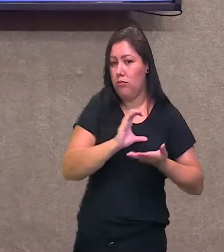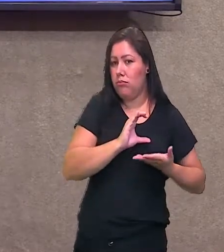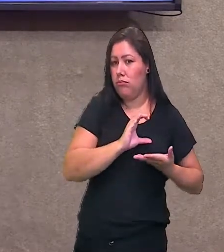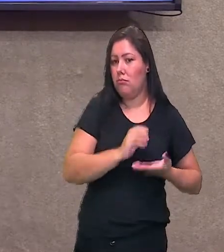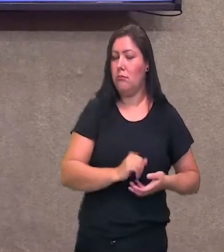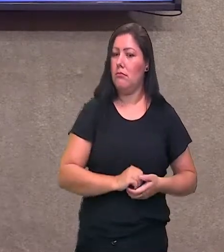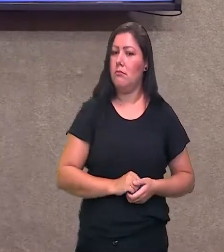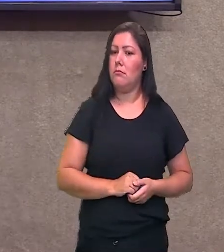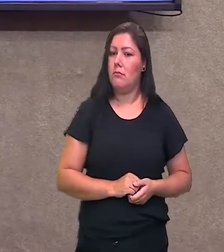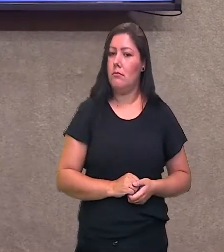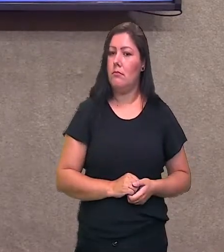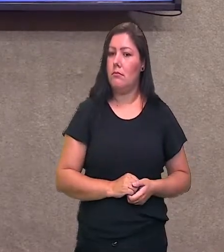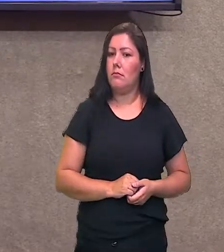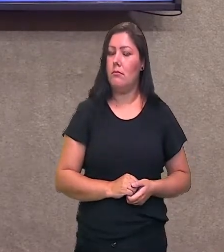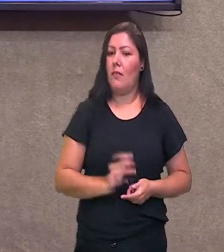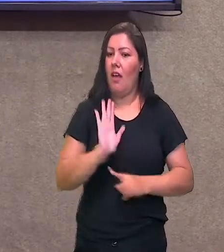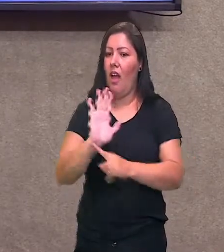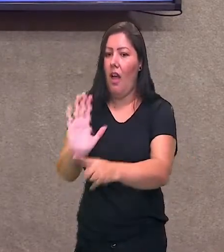ganhar o lucro.